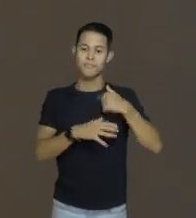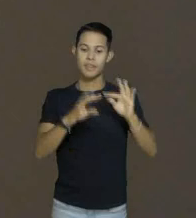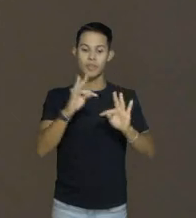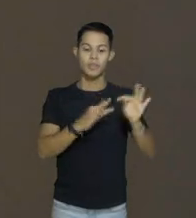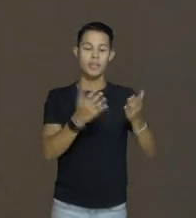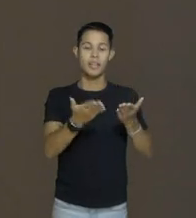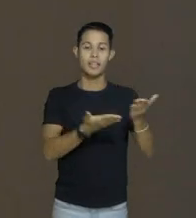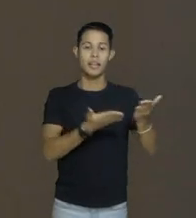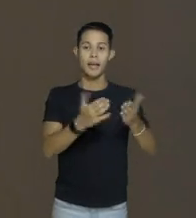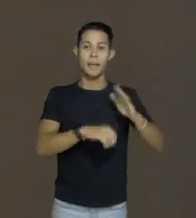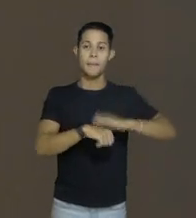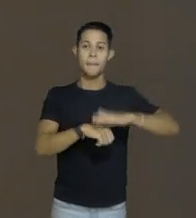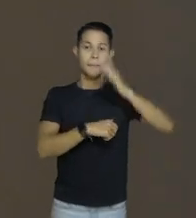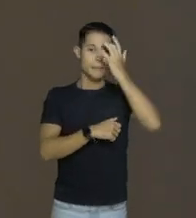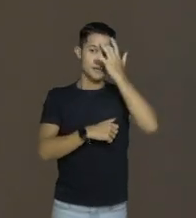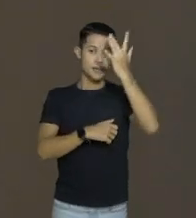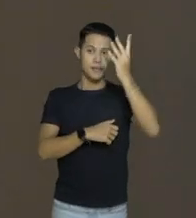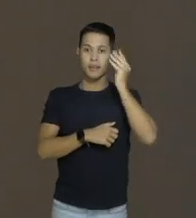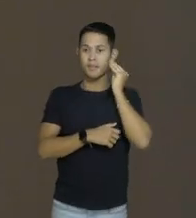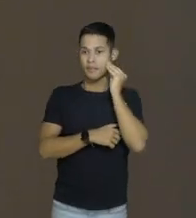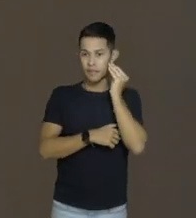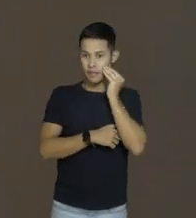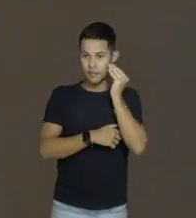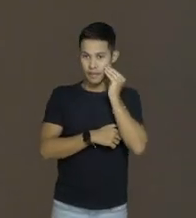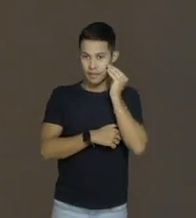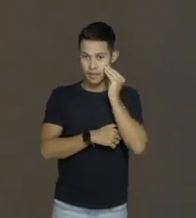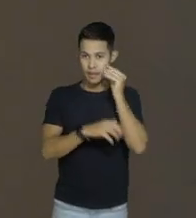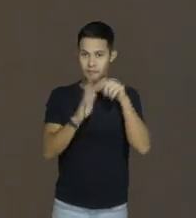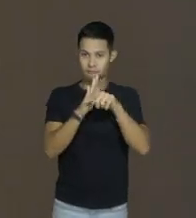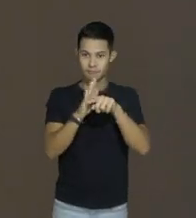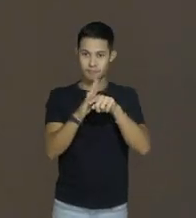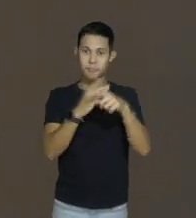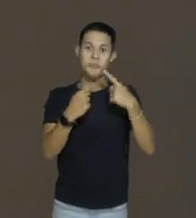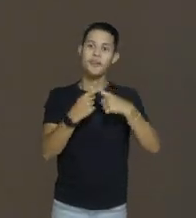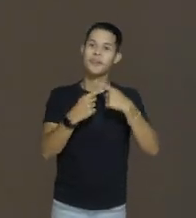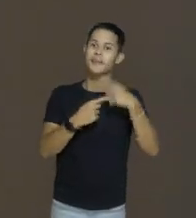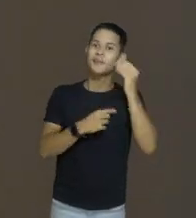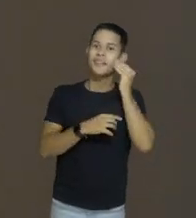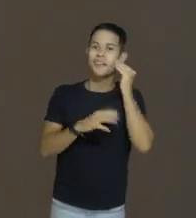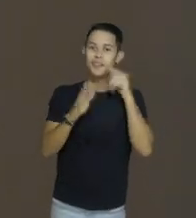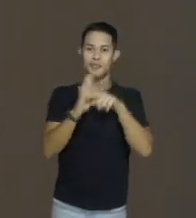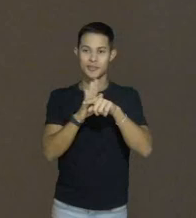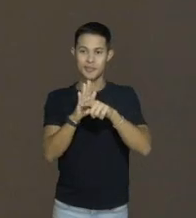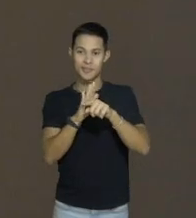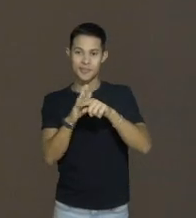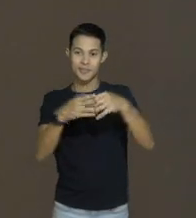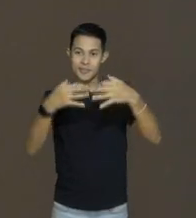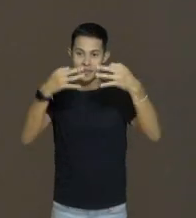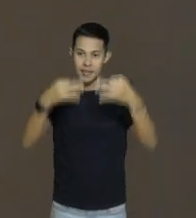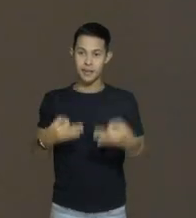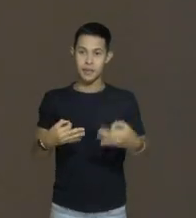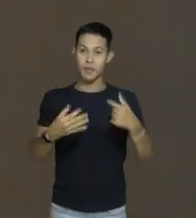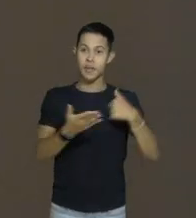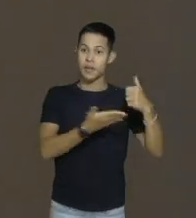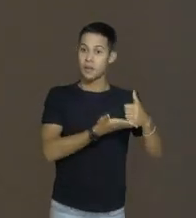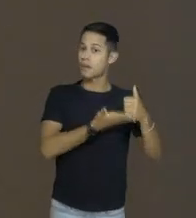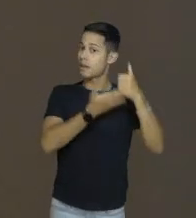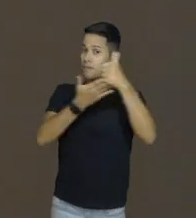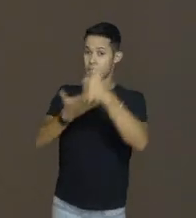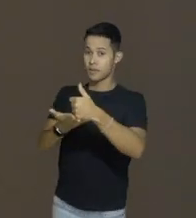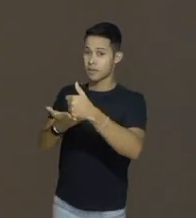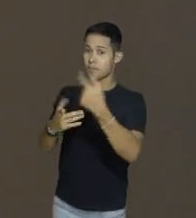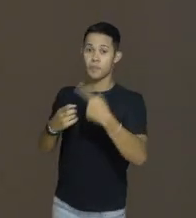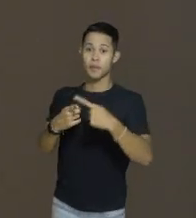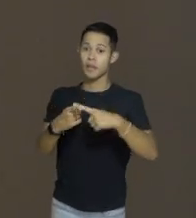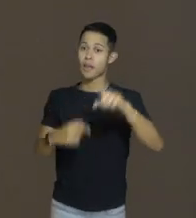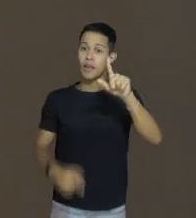testar ele medicado, porque aí o teste fica mais certo. E aí eu já encaminho, porque eu vejo, é uma criança com